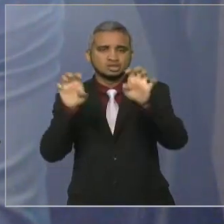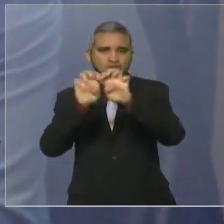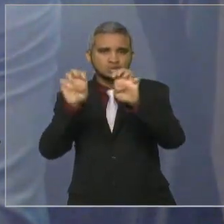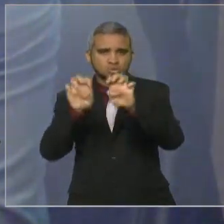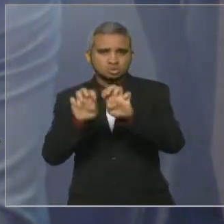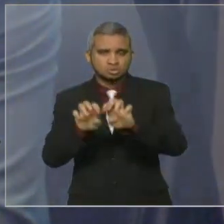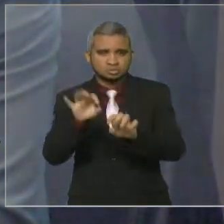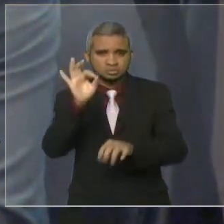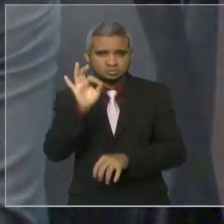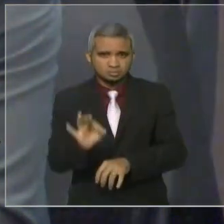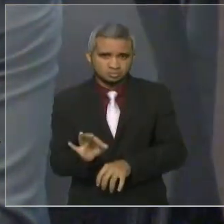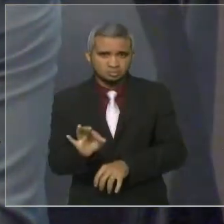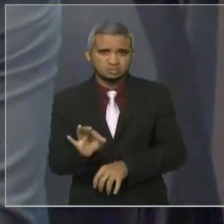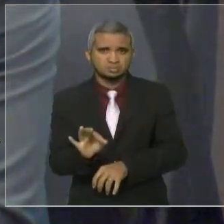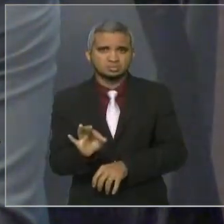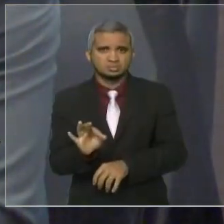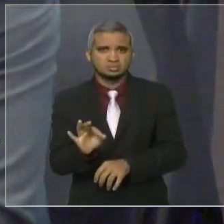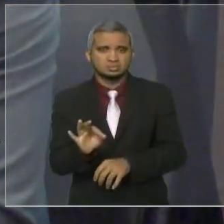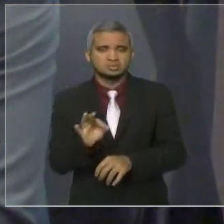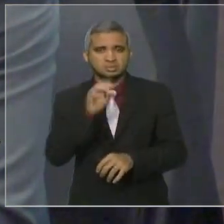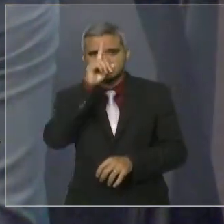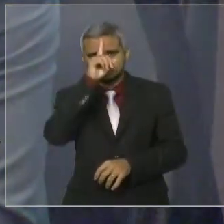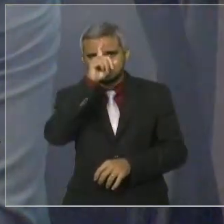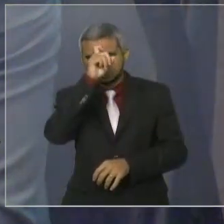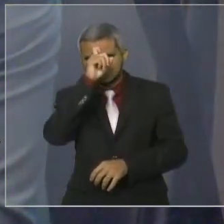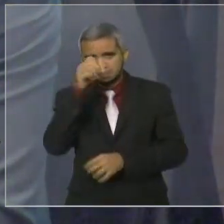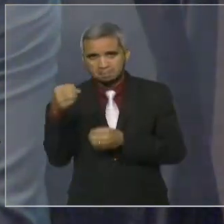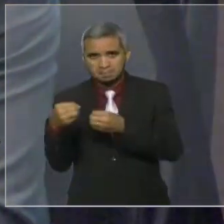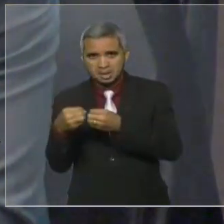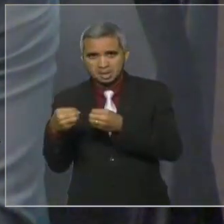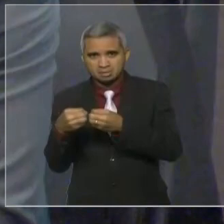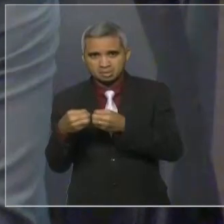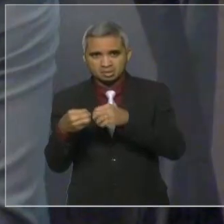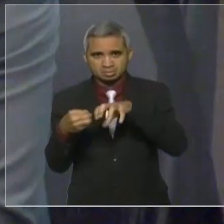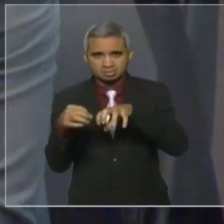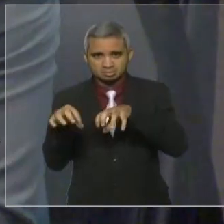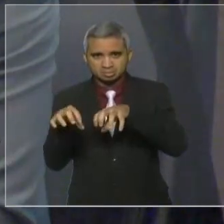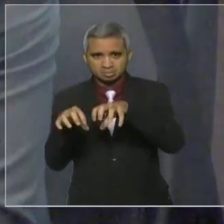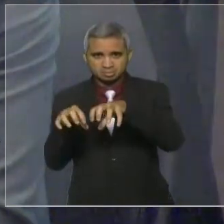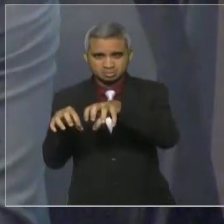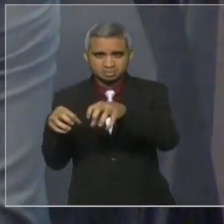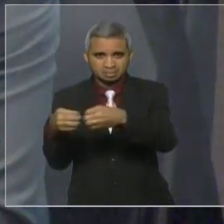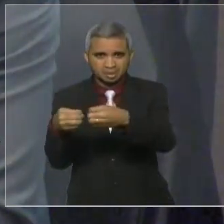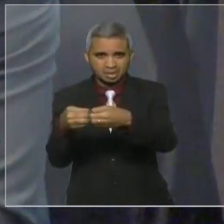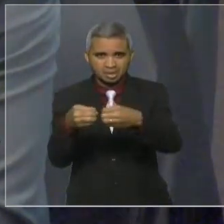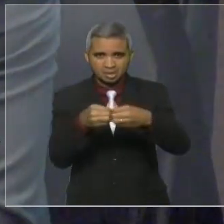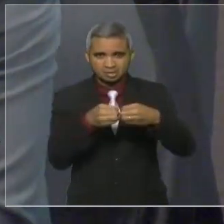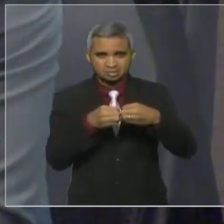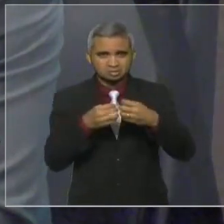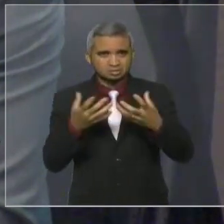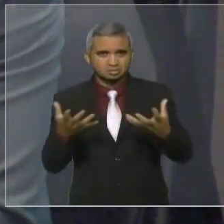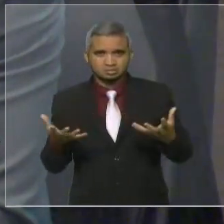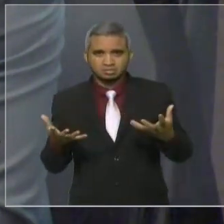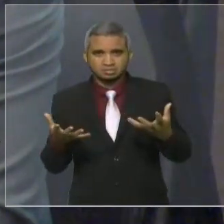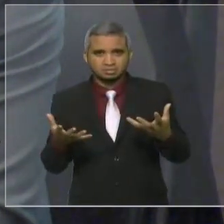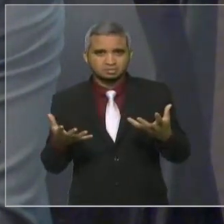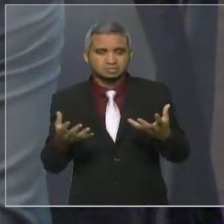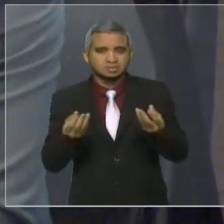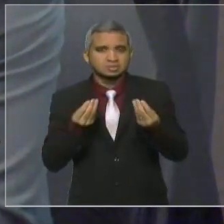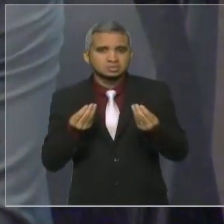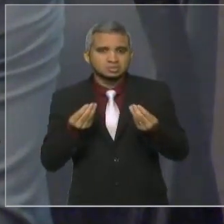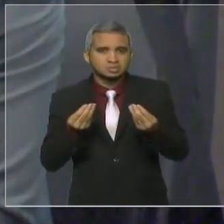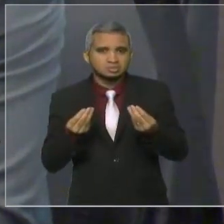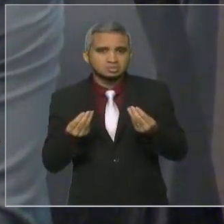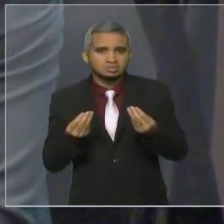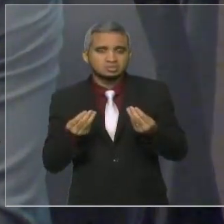hospitais em proximidade para atender uma mesma população que gera, de certa forma, um excesso de serviço